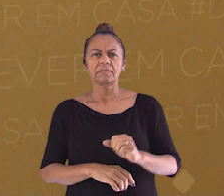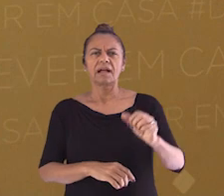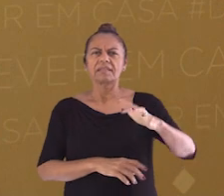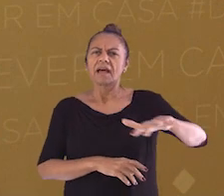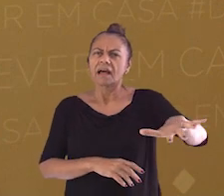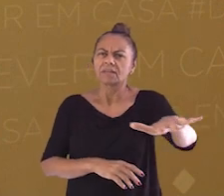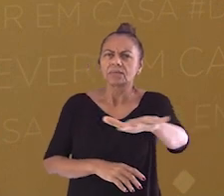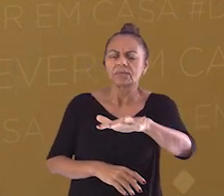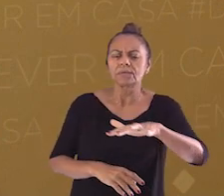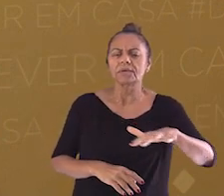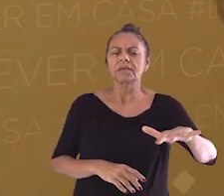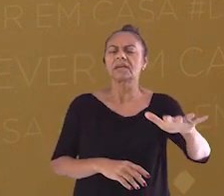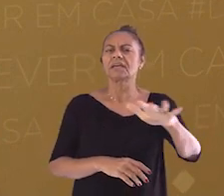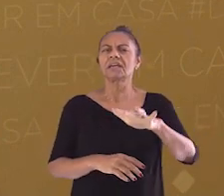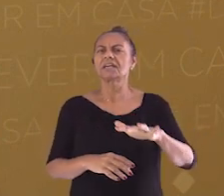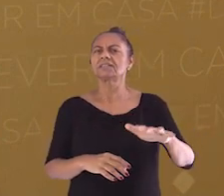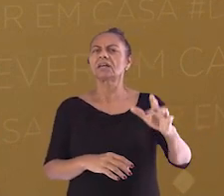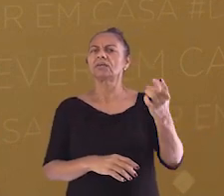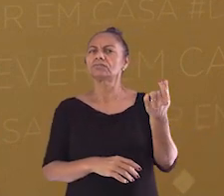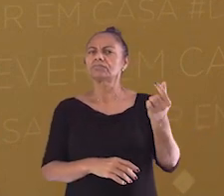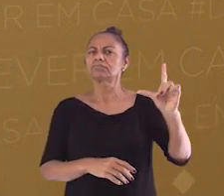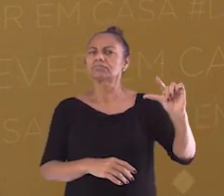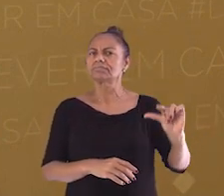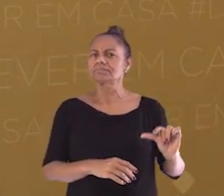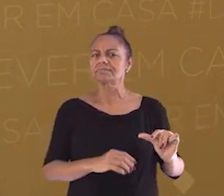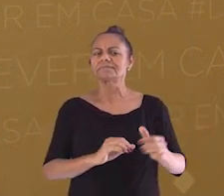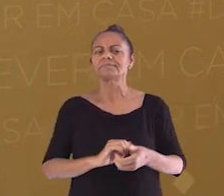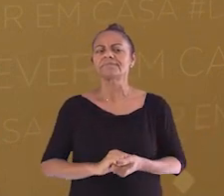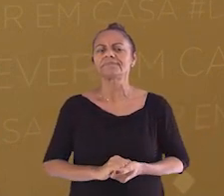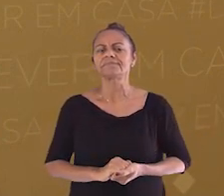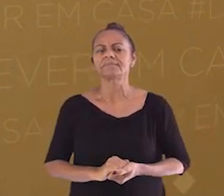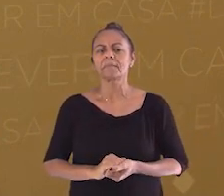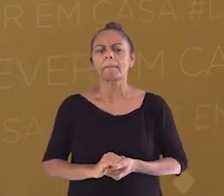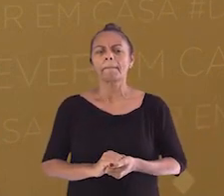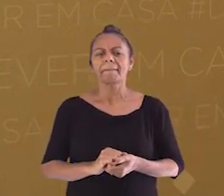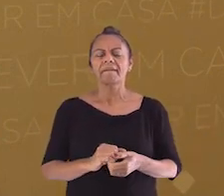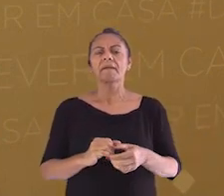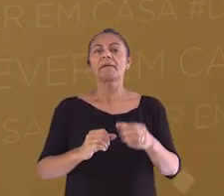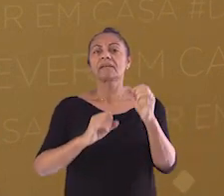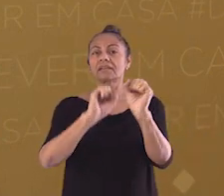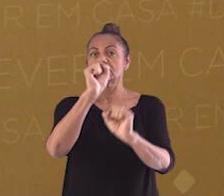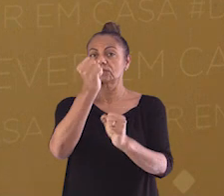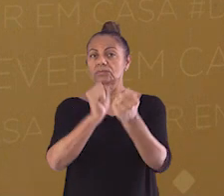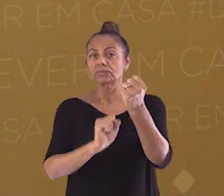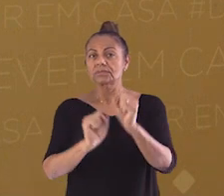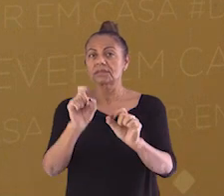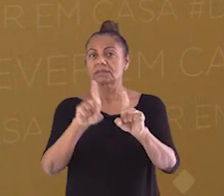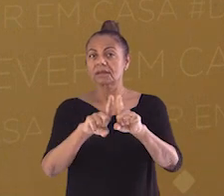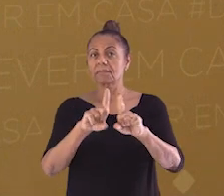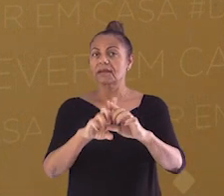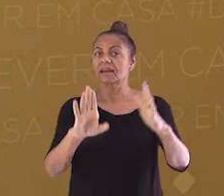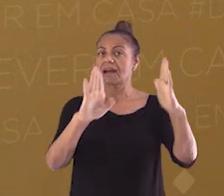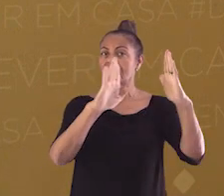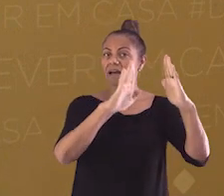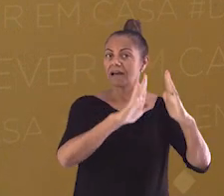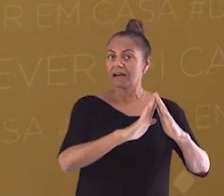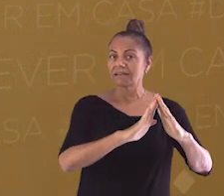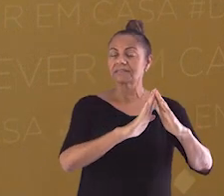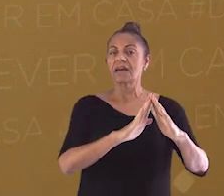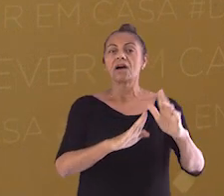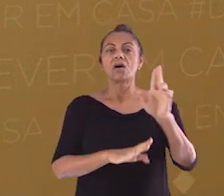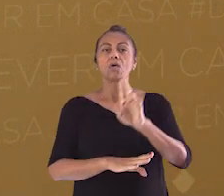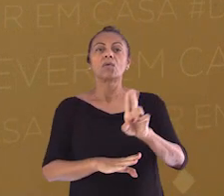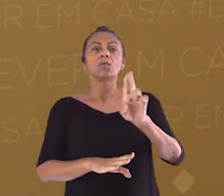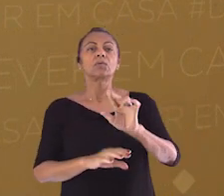natureza. E assim como o aumento na instalação de painéis solares, tanto na indústria como em residências. Usando